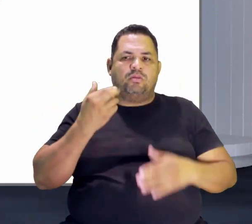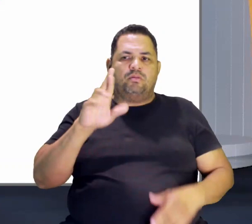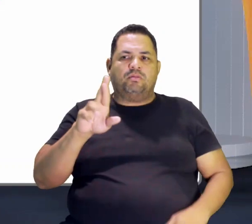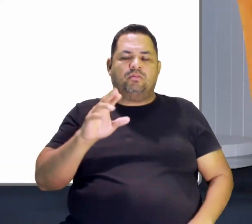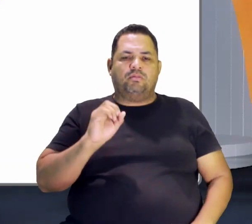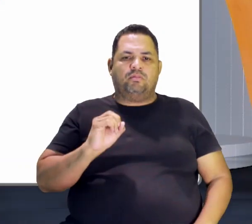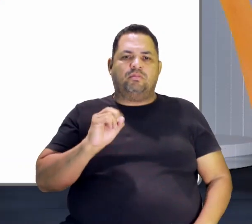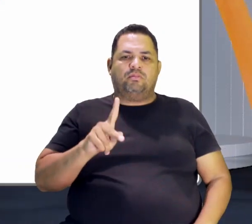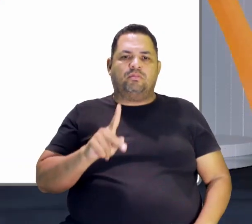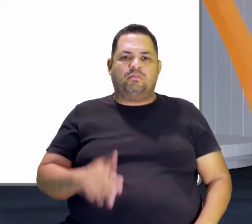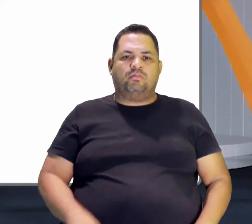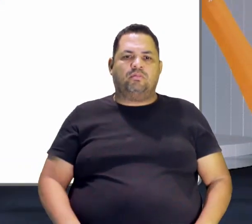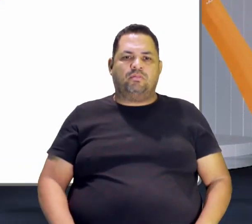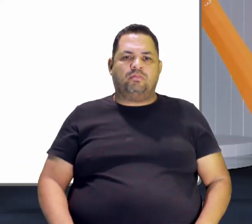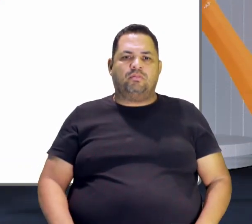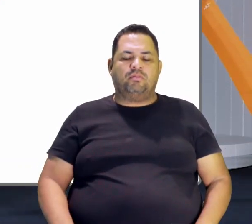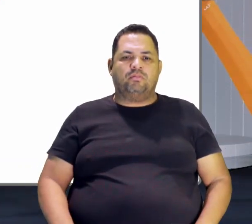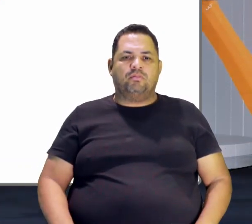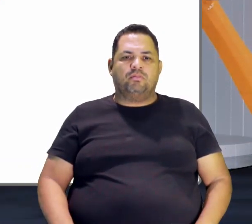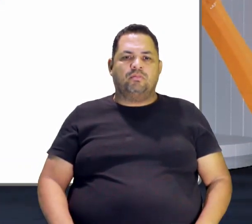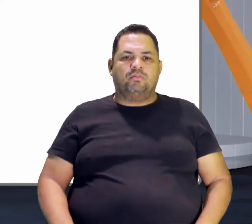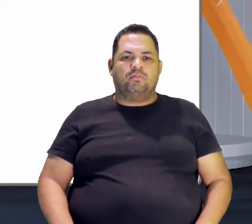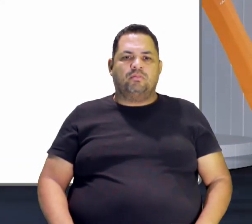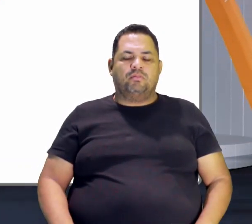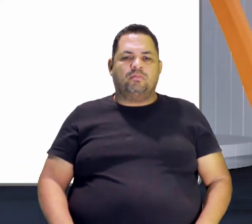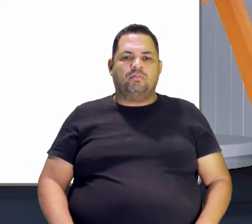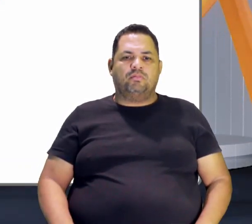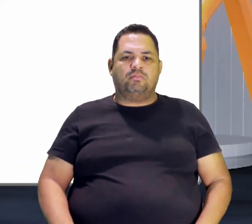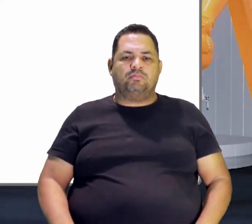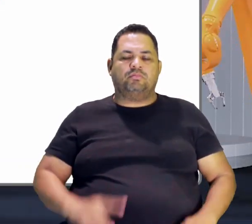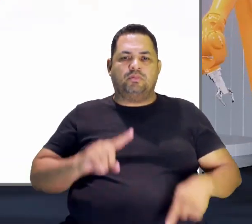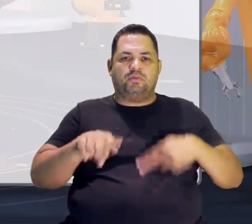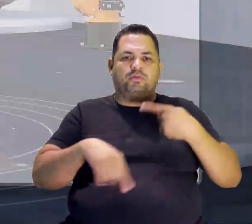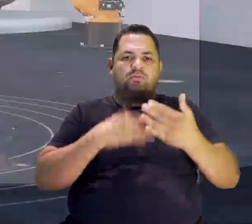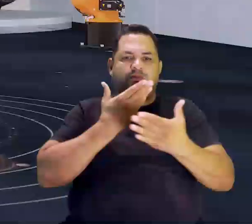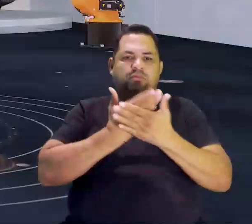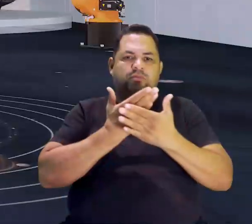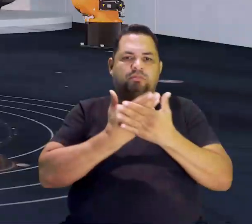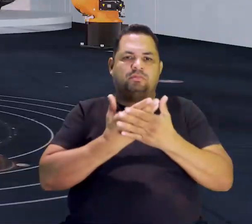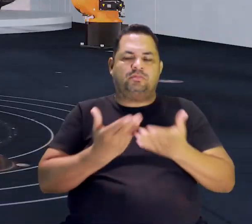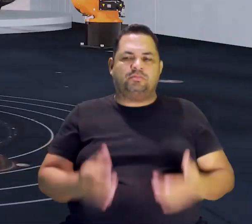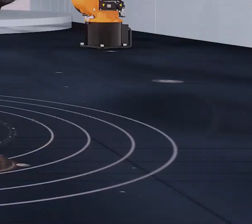do ar, tá bom? Bom, pessoal, então, até uma próxima aula.